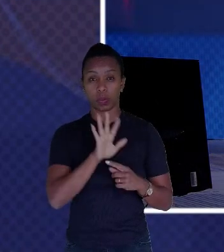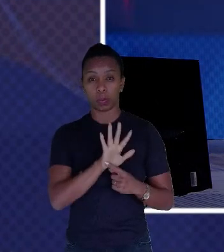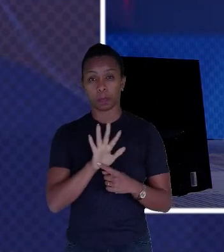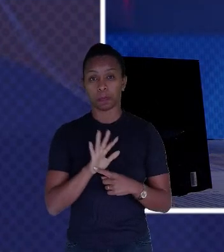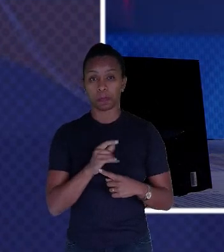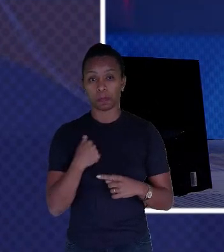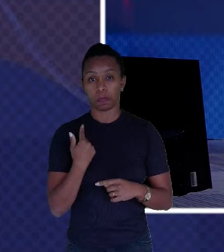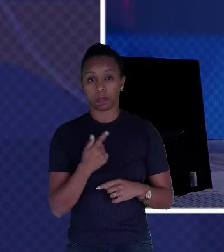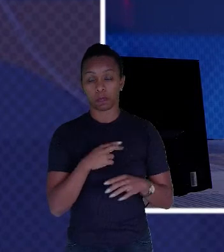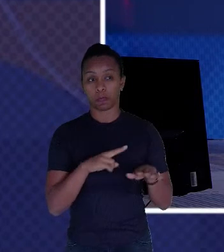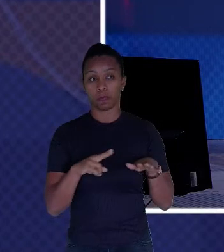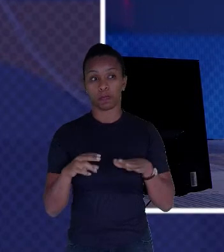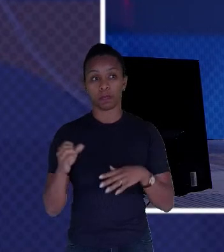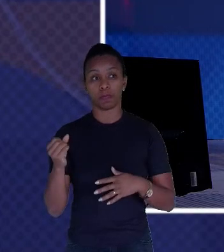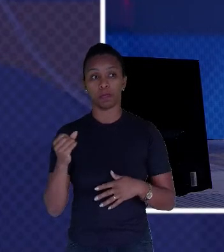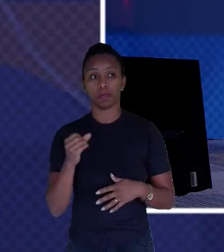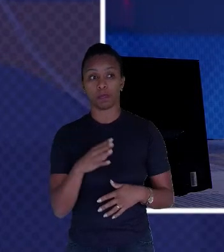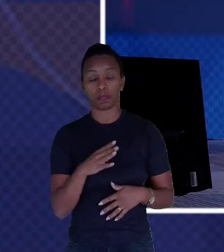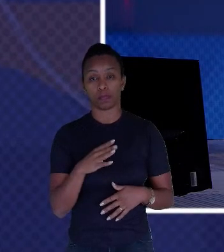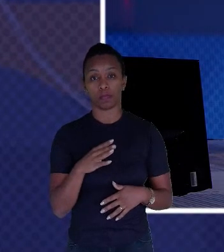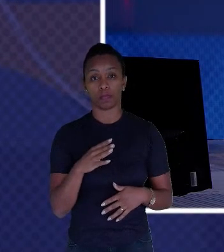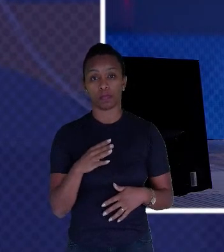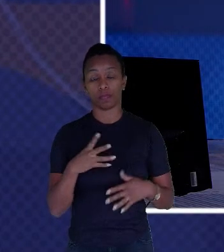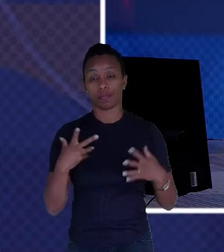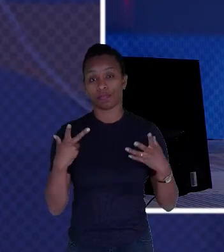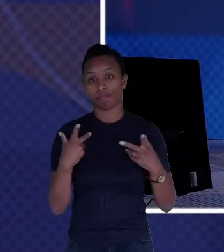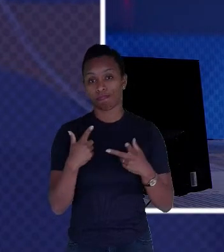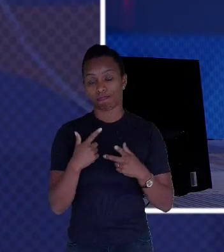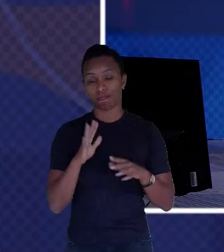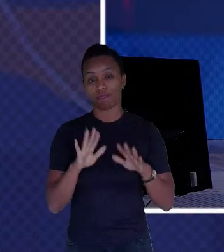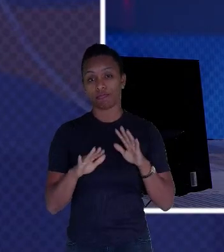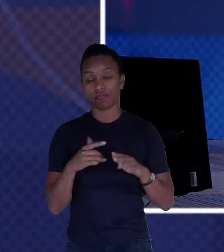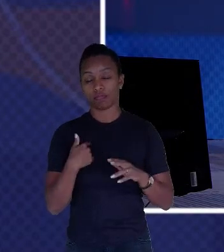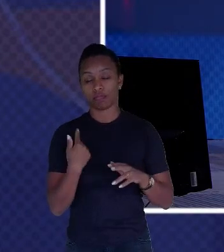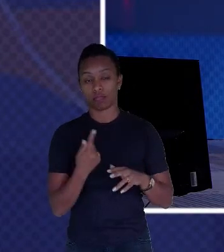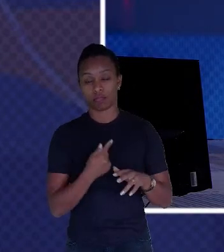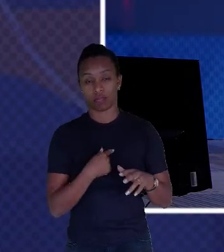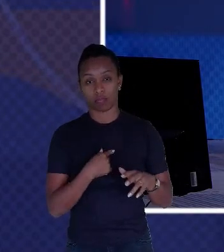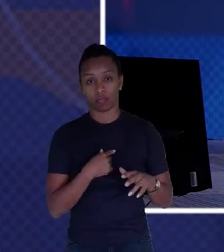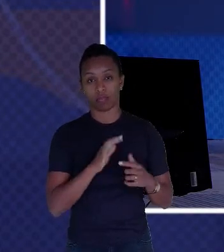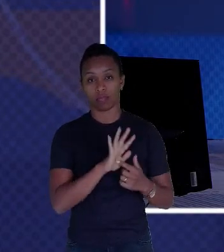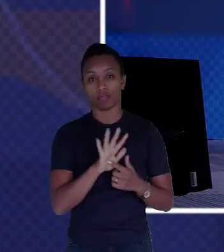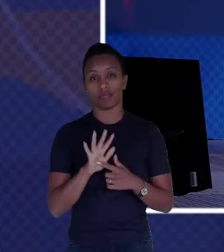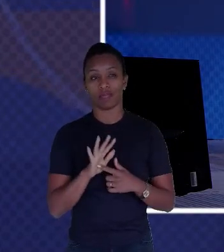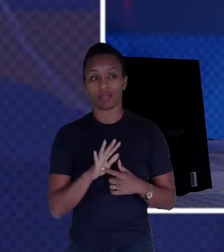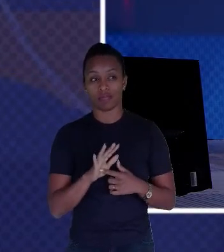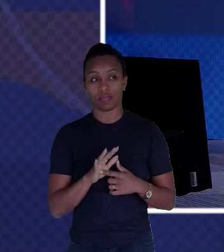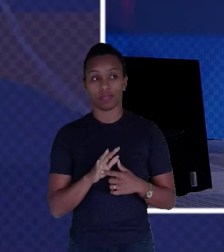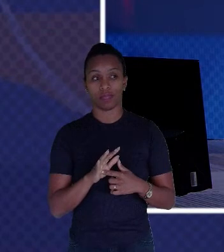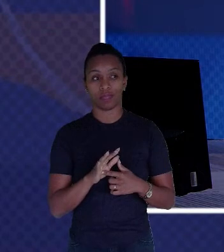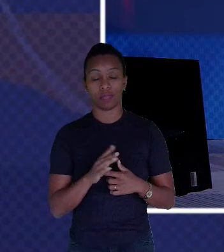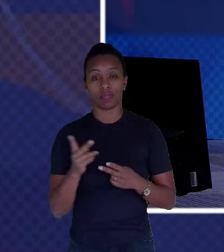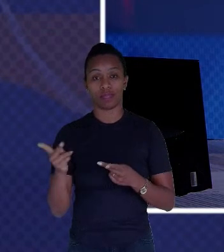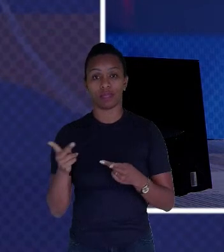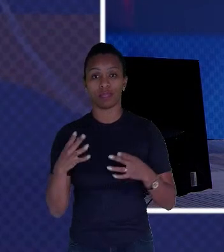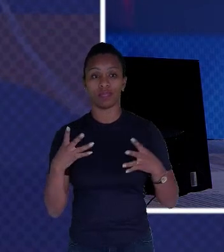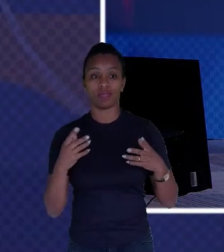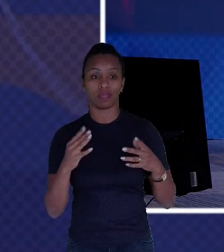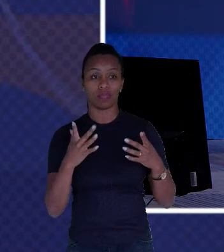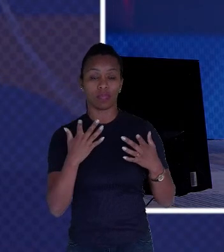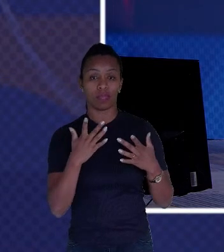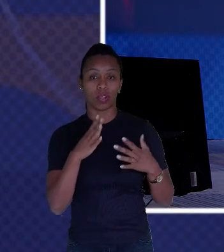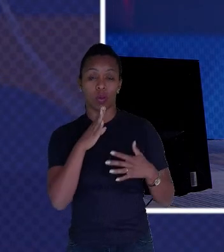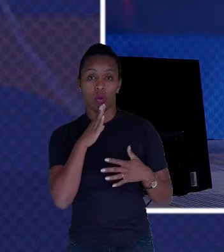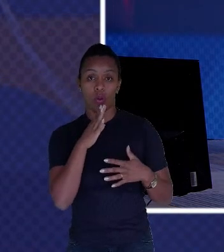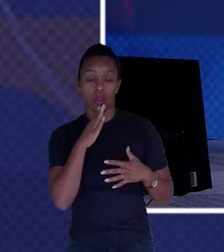projetadas dessa nossa semana de inovação seja tão linda quanto algumas que a gente passou por aqui e com isso eu convido a todos para